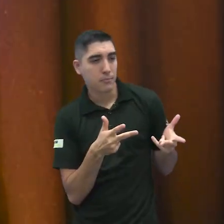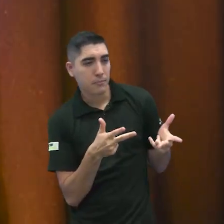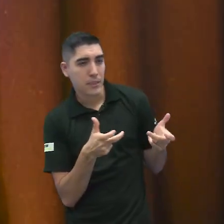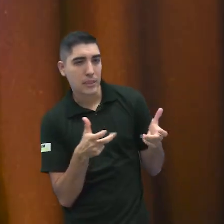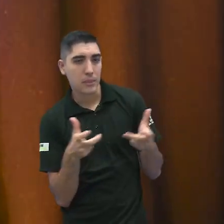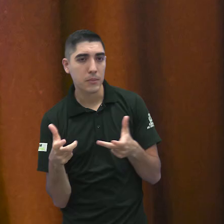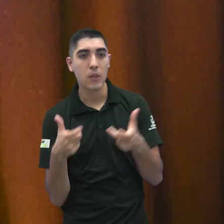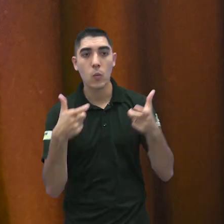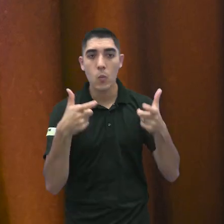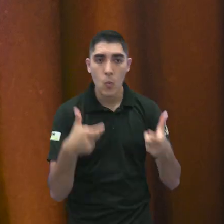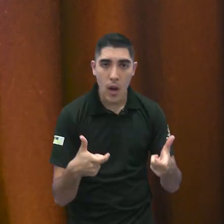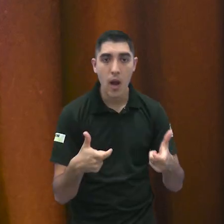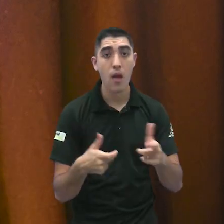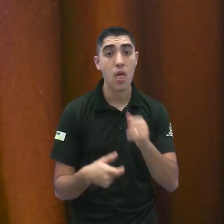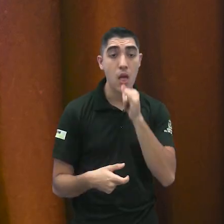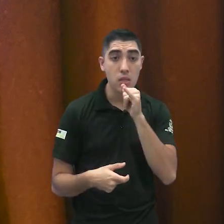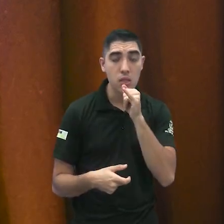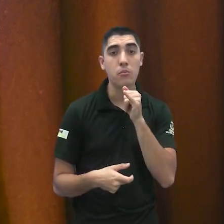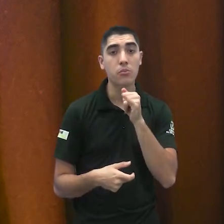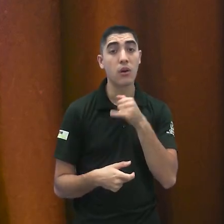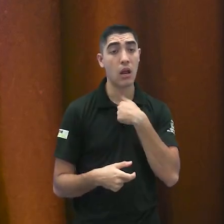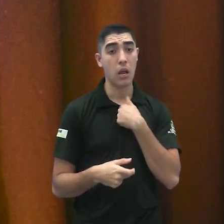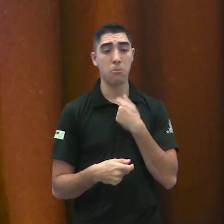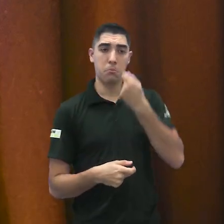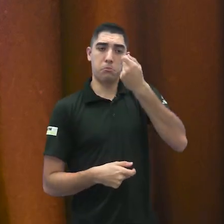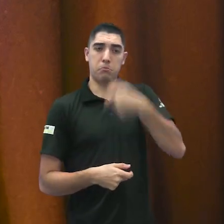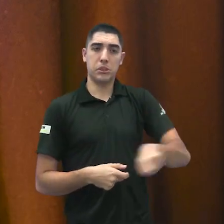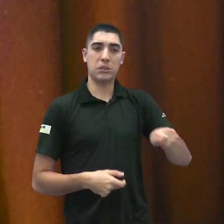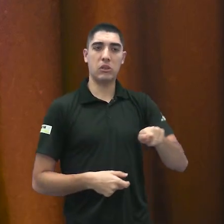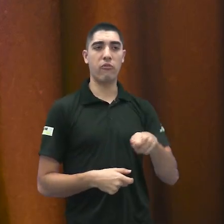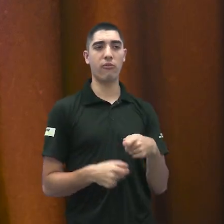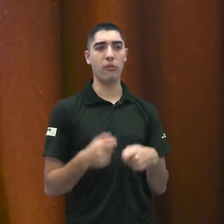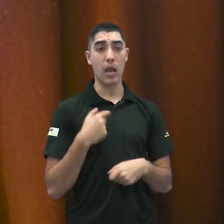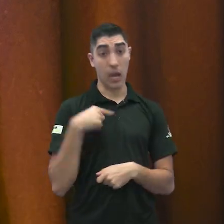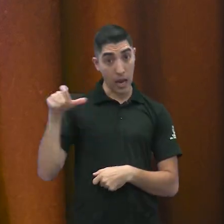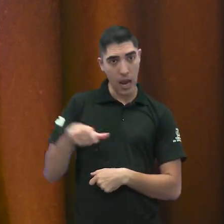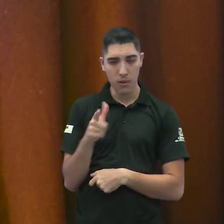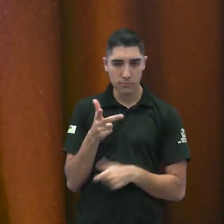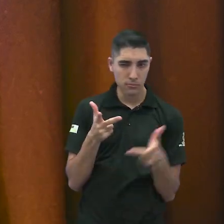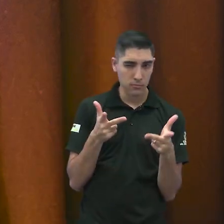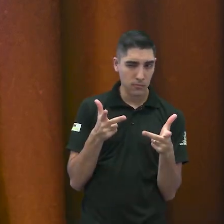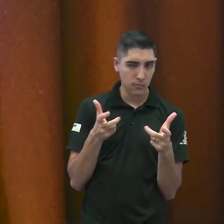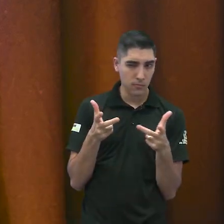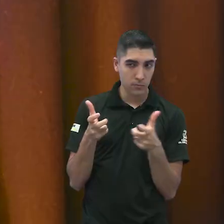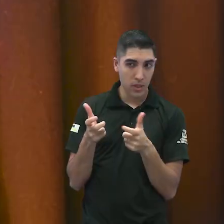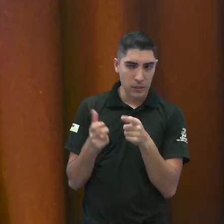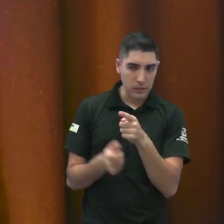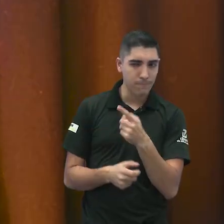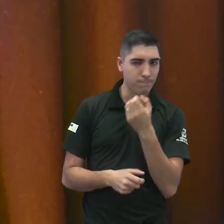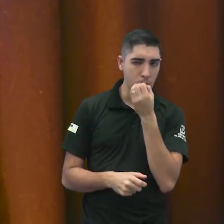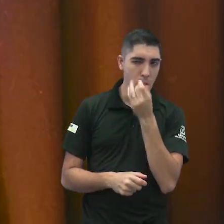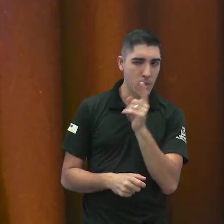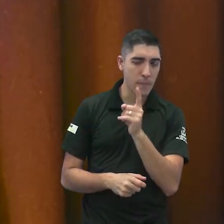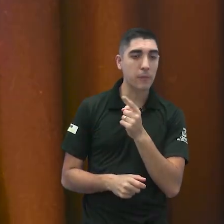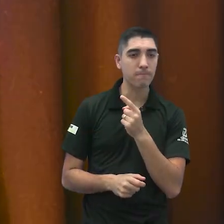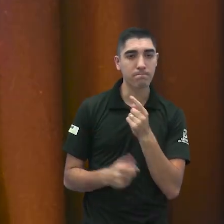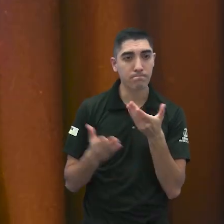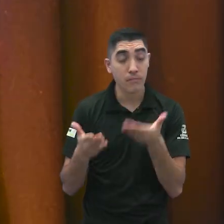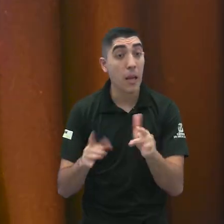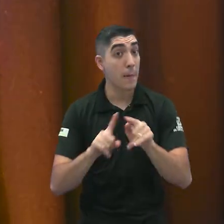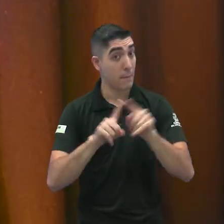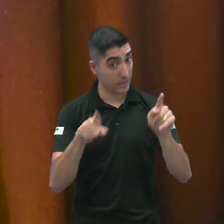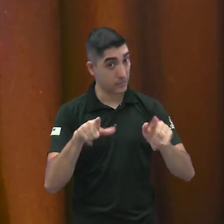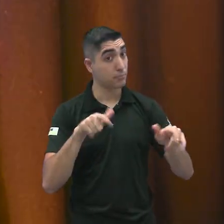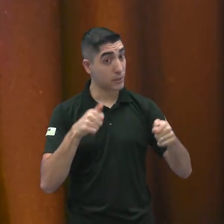os ambientes. Aquela pessoa que consegue, sem você dizer nada, perceber que você não está bem. Só que aí tem um grande perigo nas relações, porque na